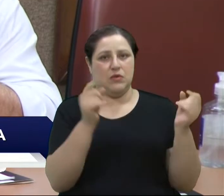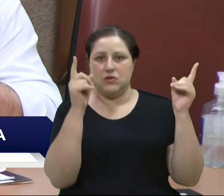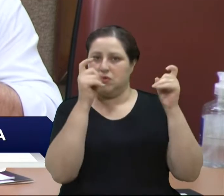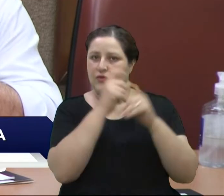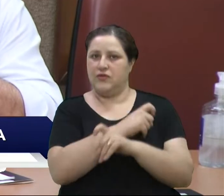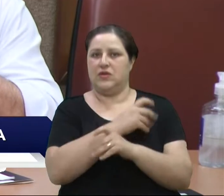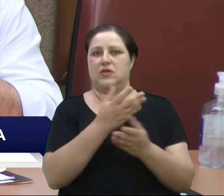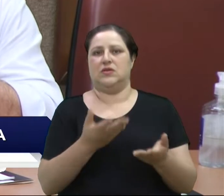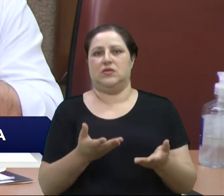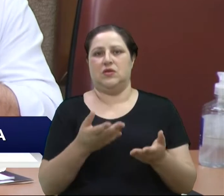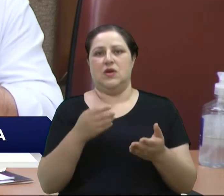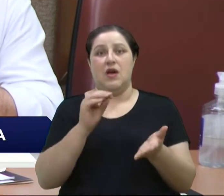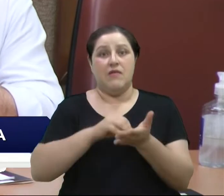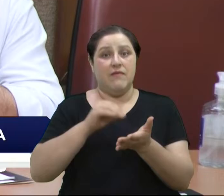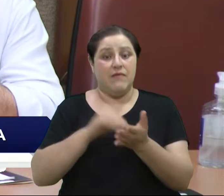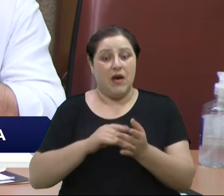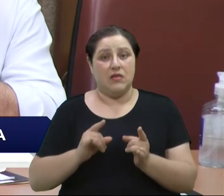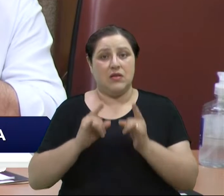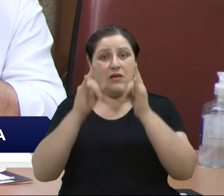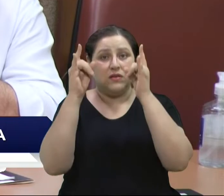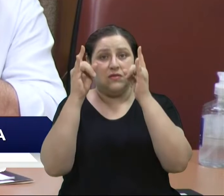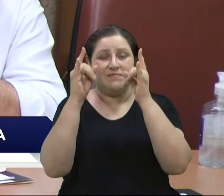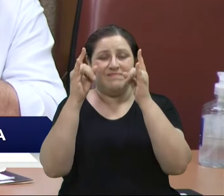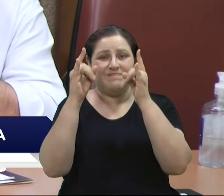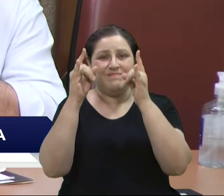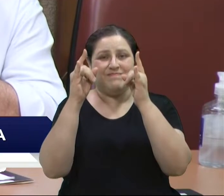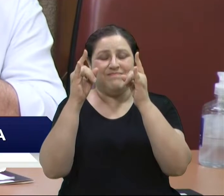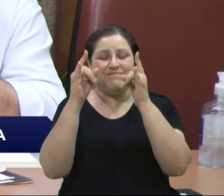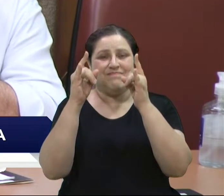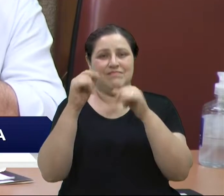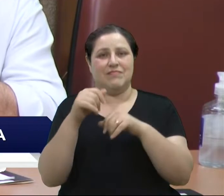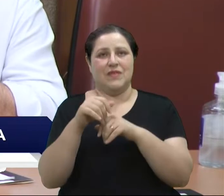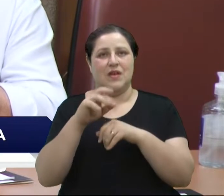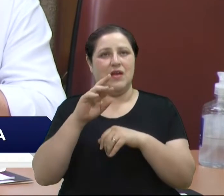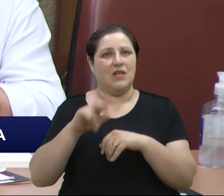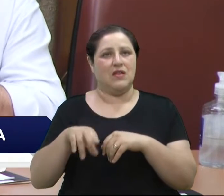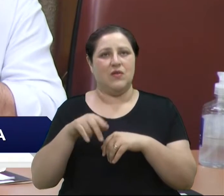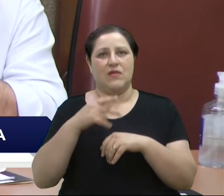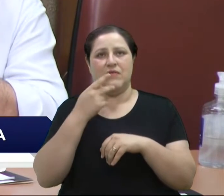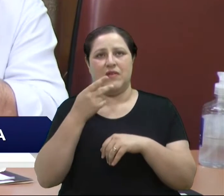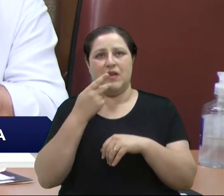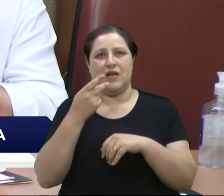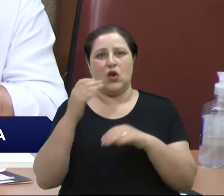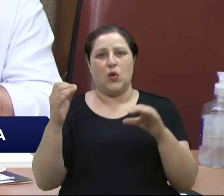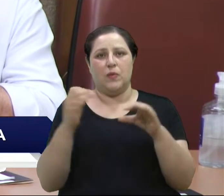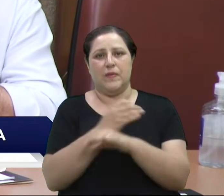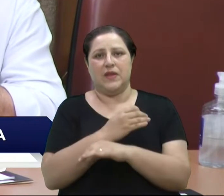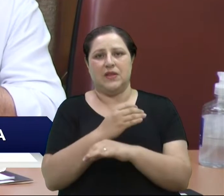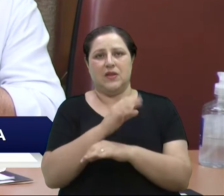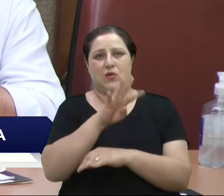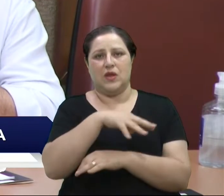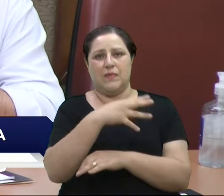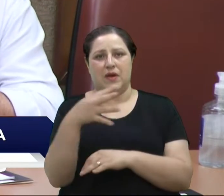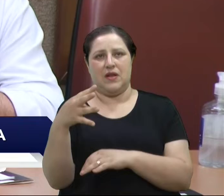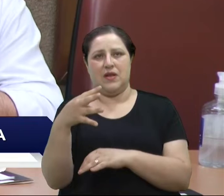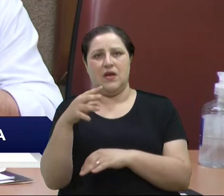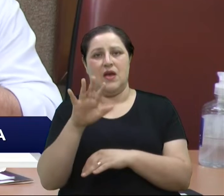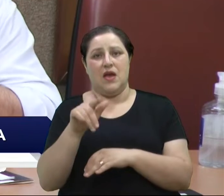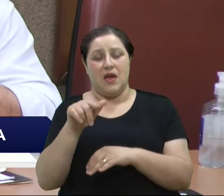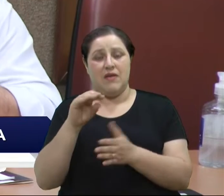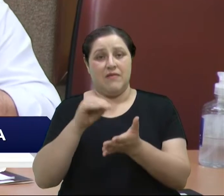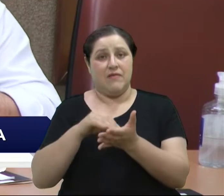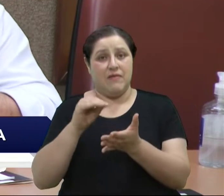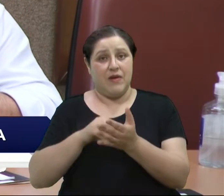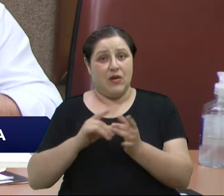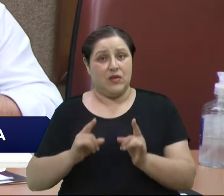à falta de espaço físico. Eu nem falo tanto já em complementação de tabela. É importante, sim. Mas está faltando espaço físico